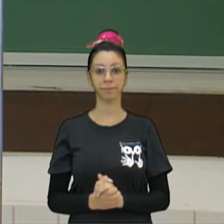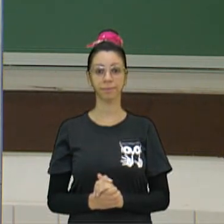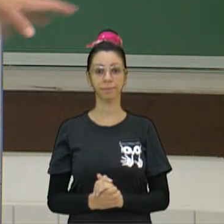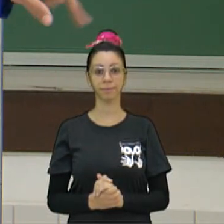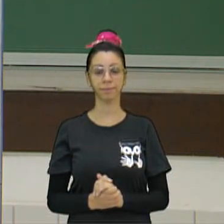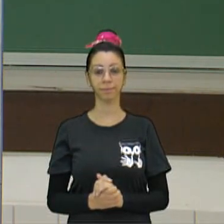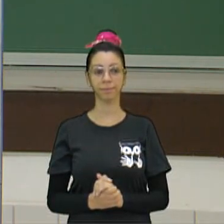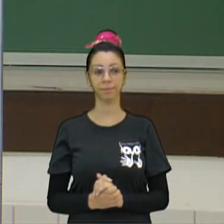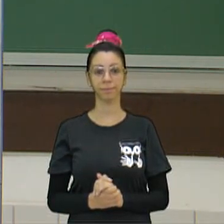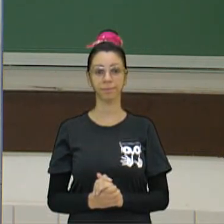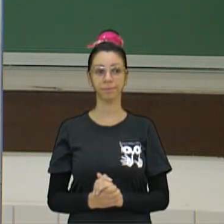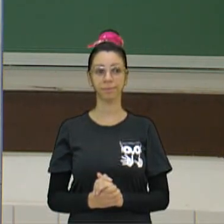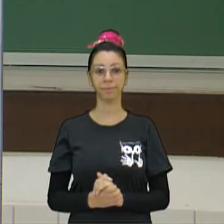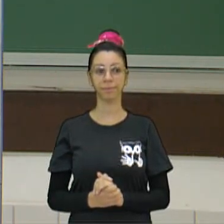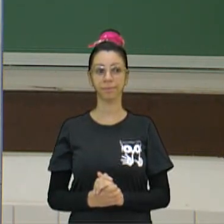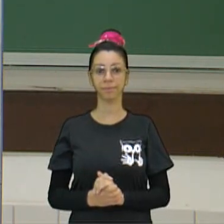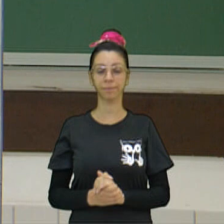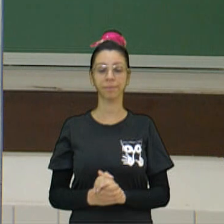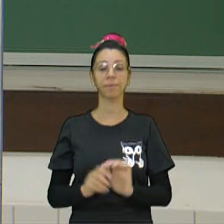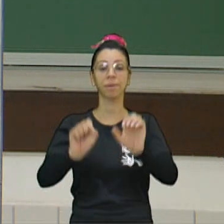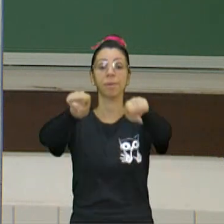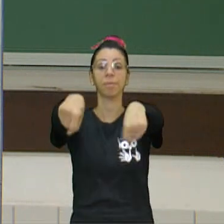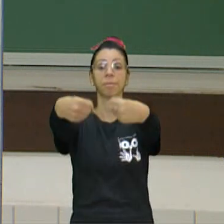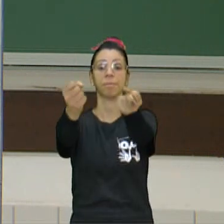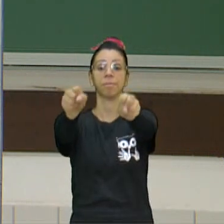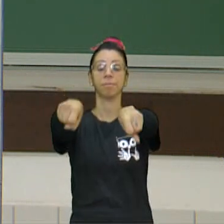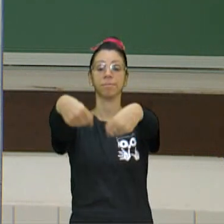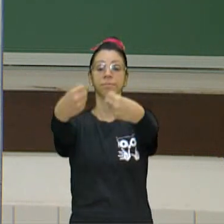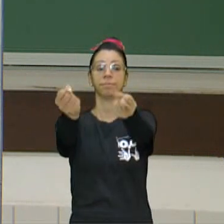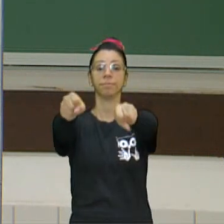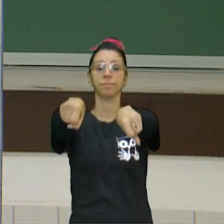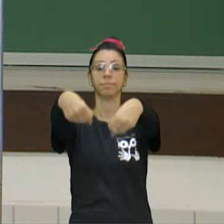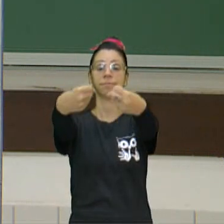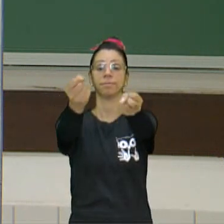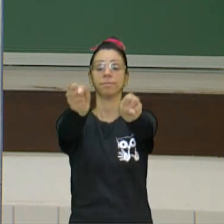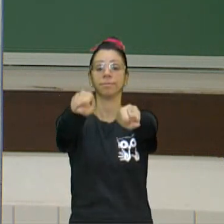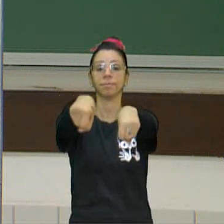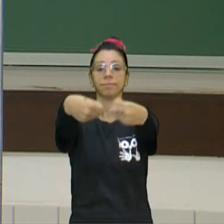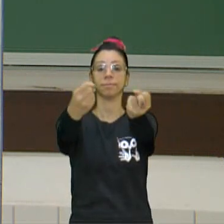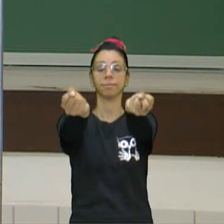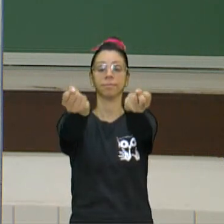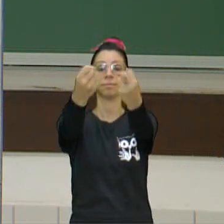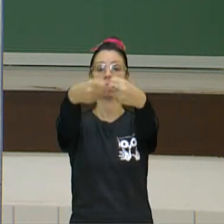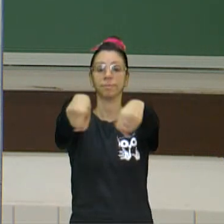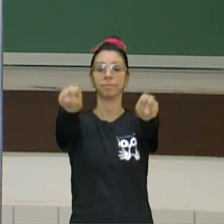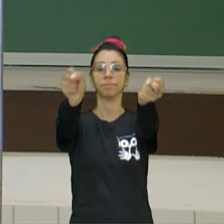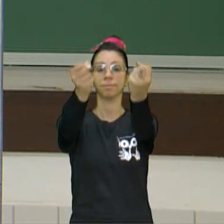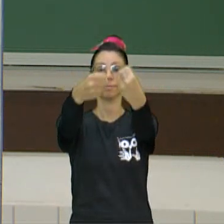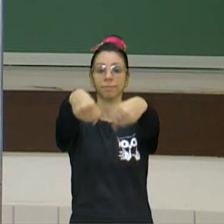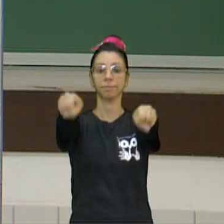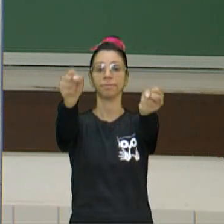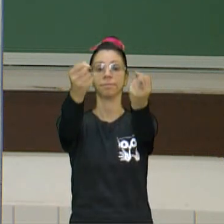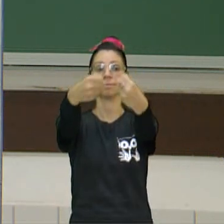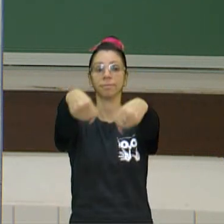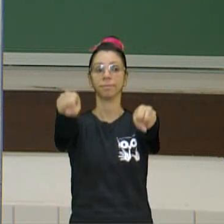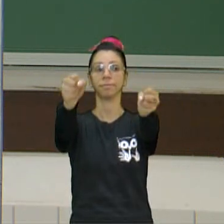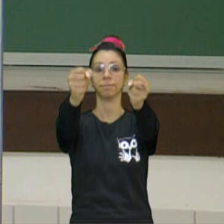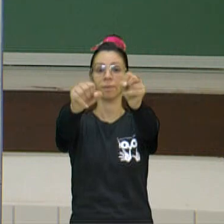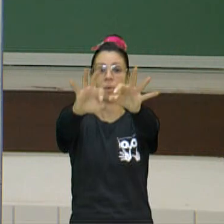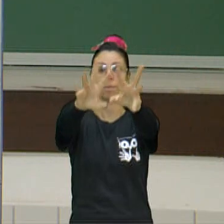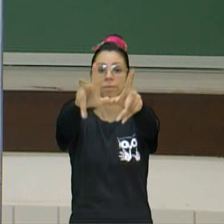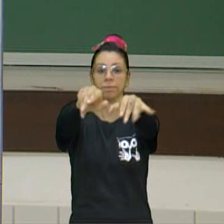aí solta lá, movimenta os punhos para um lado, para o outro, os